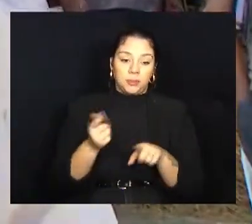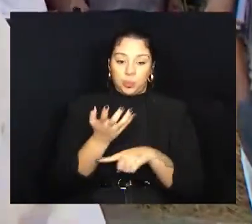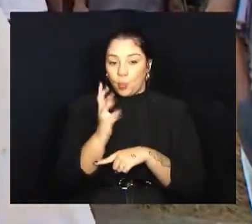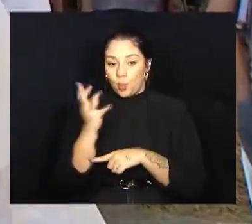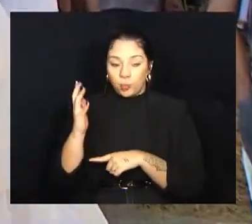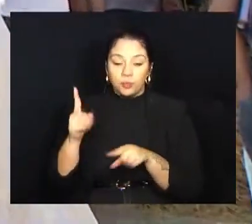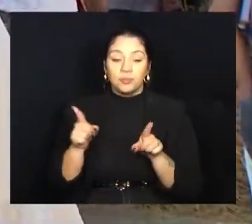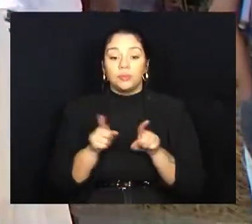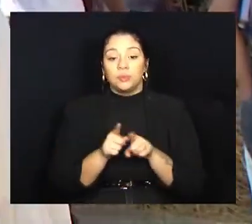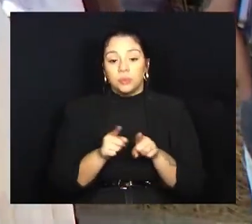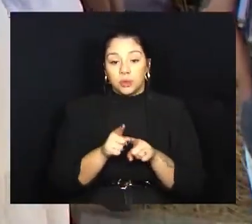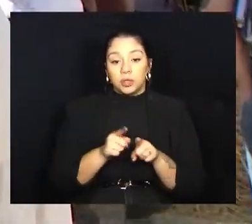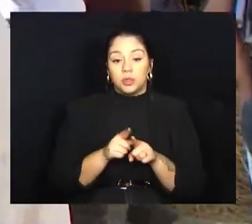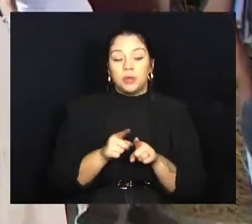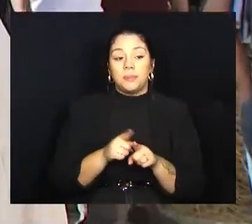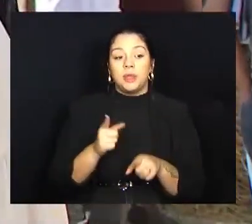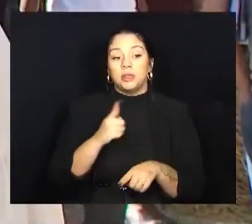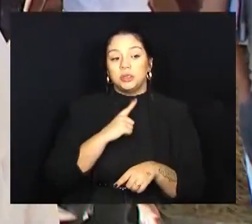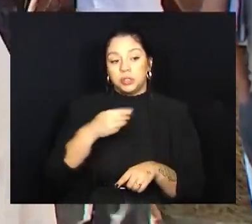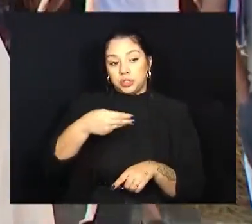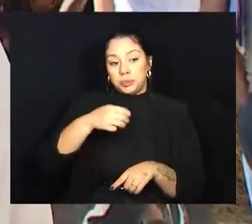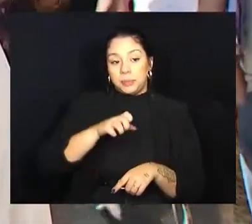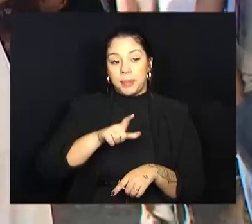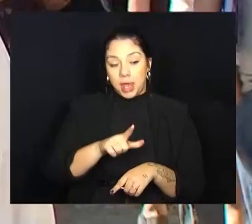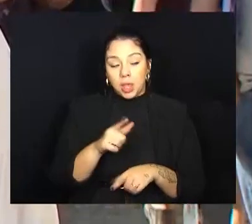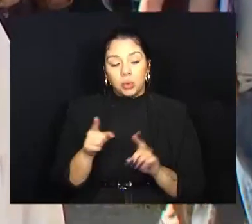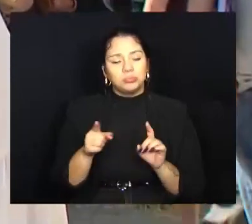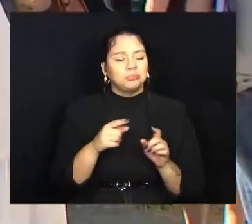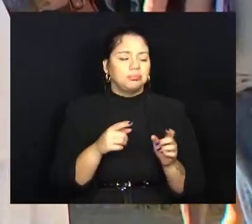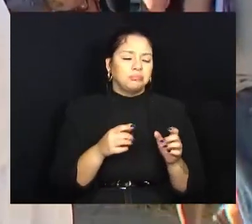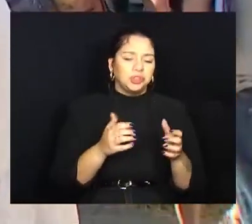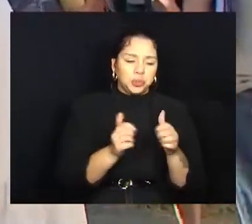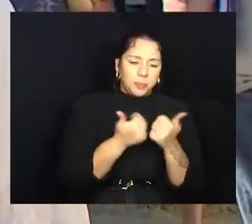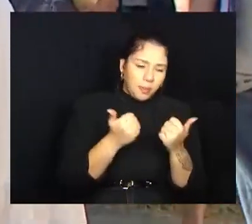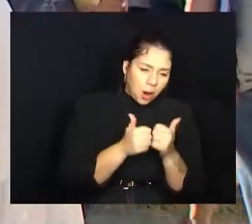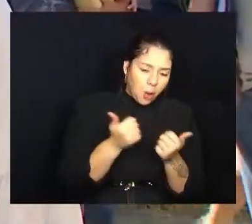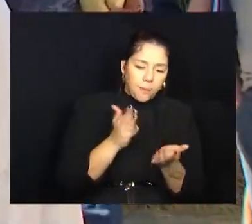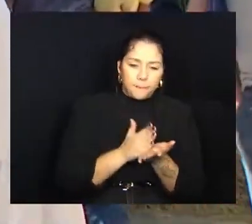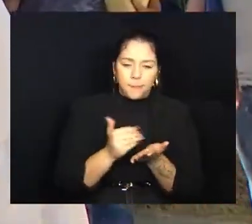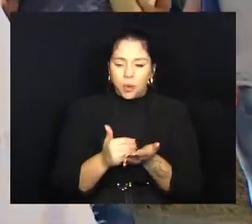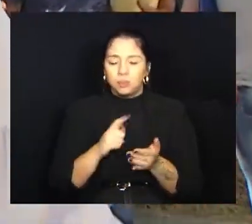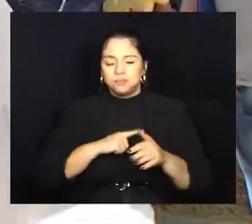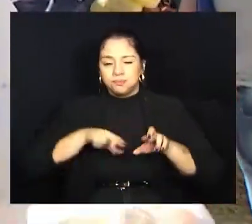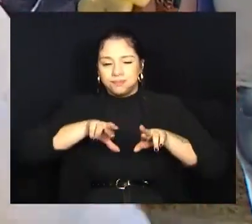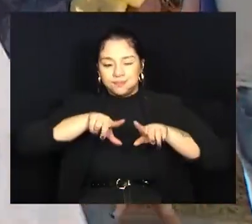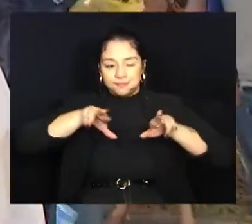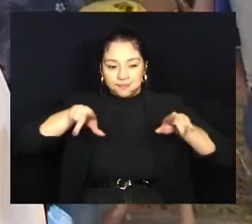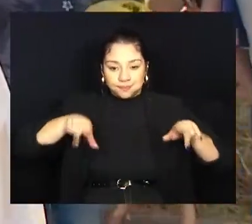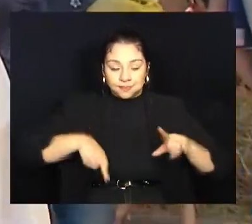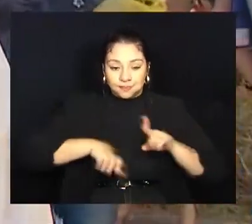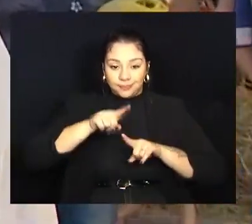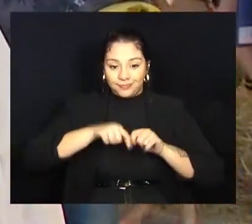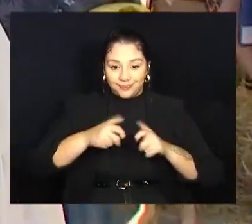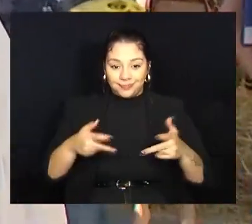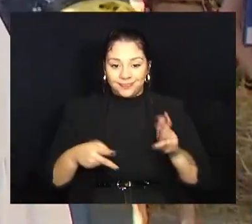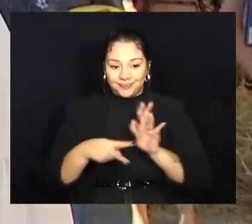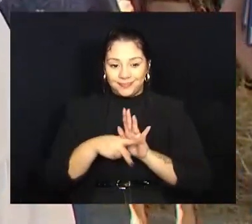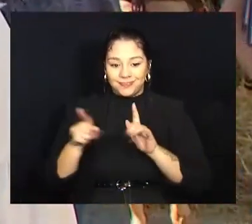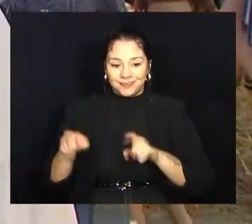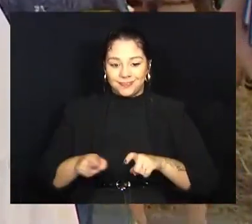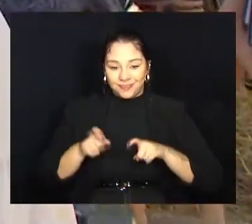também produtores de pães, de bolos. Estamos aqui com uma diversidade bastante grande de produtos da roça,